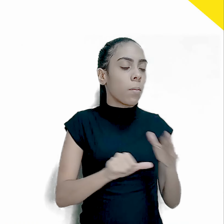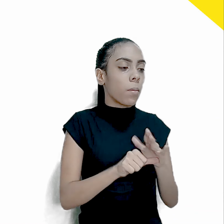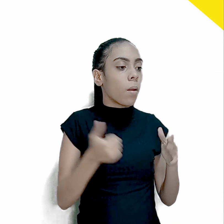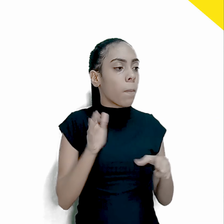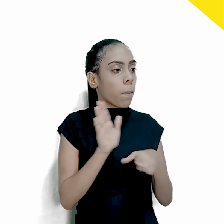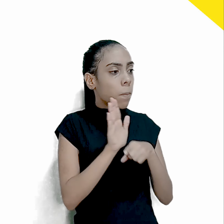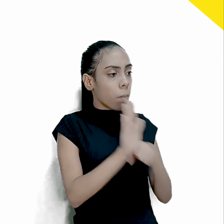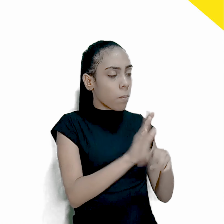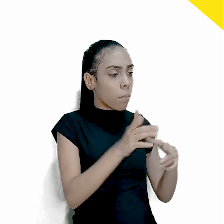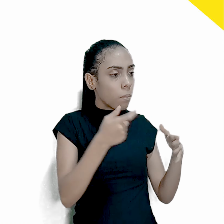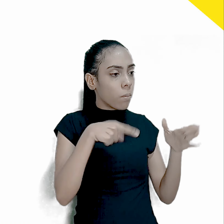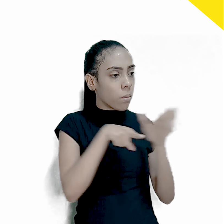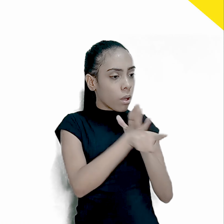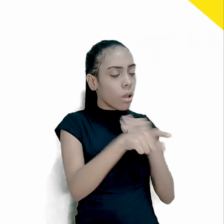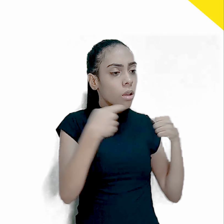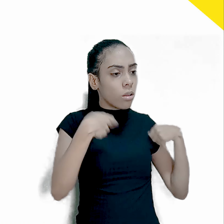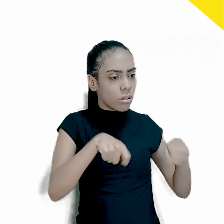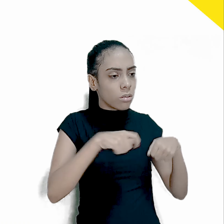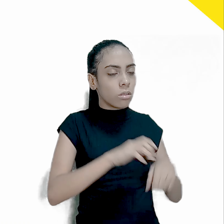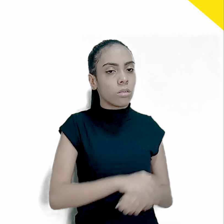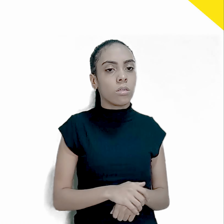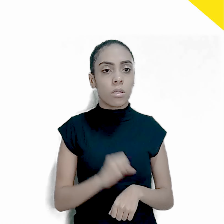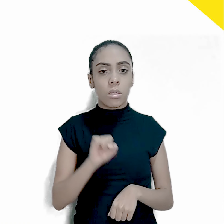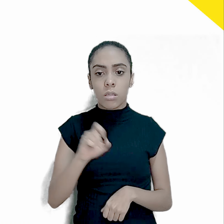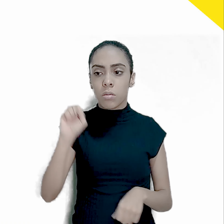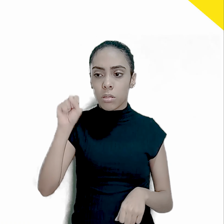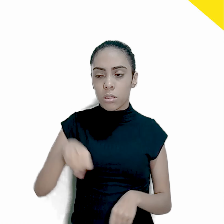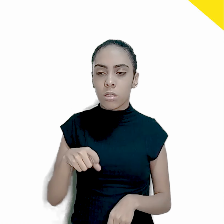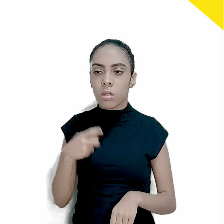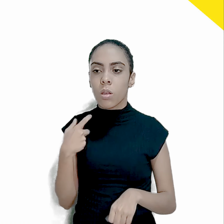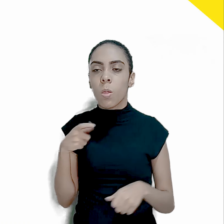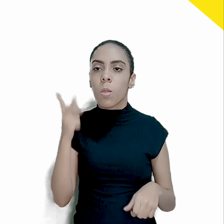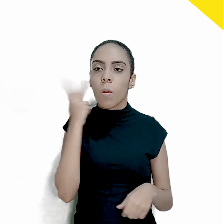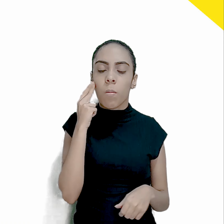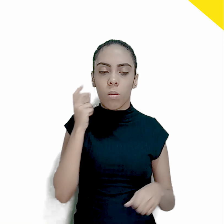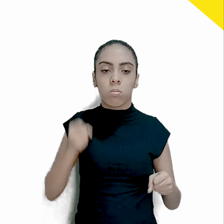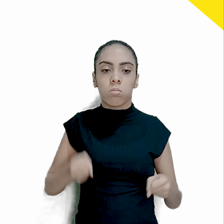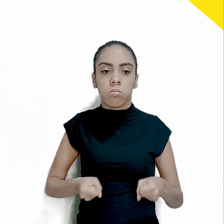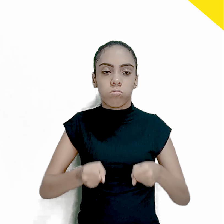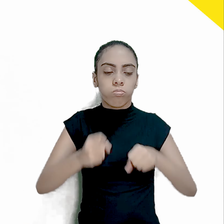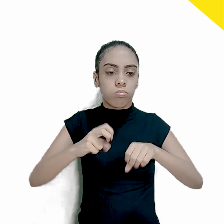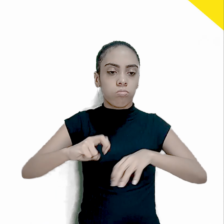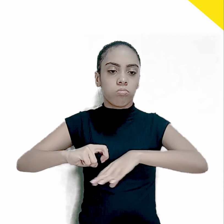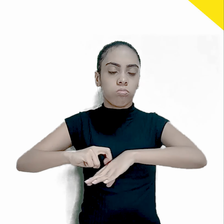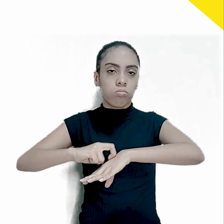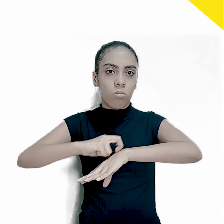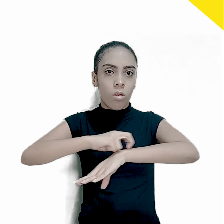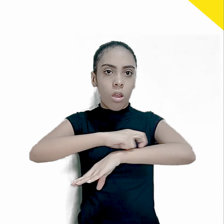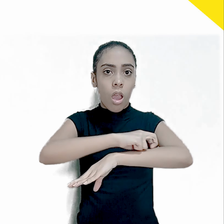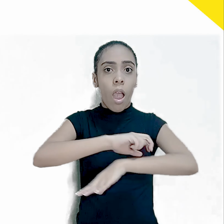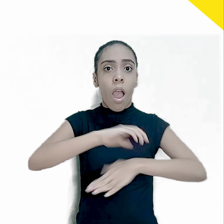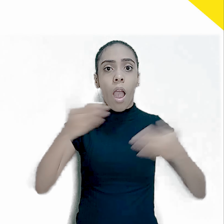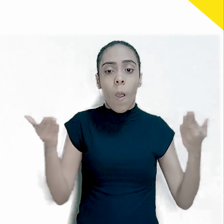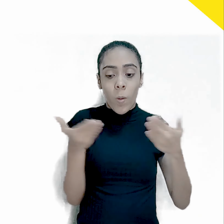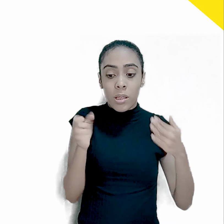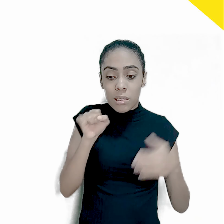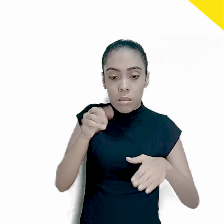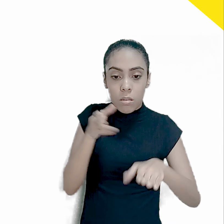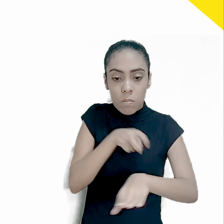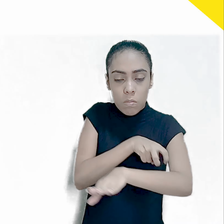Se sim, na subida empurre convencionalmente a cadeira de rodas por trás Na descida, muitos